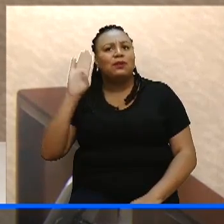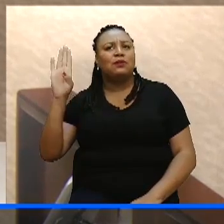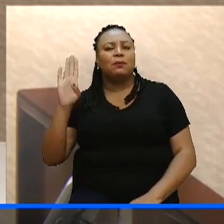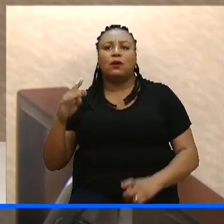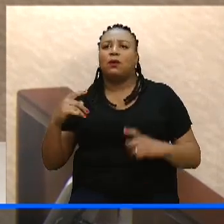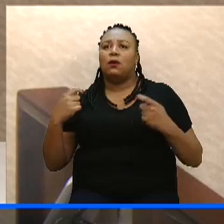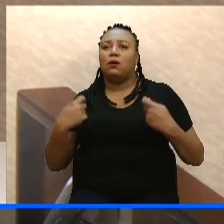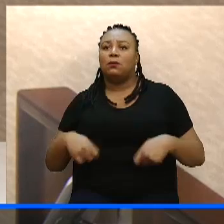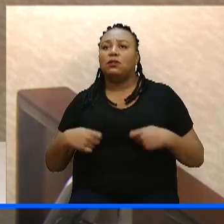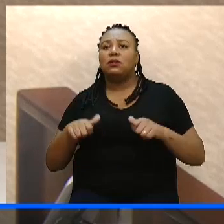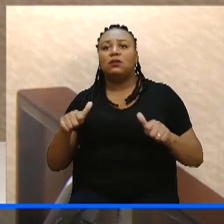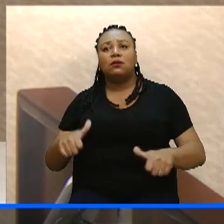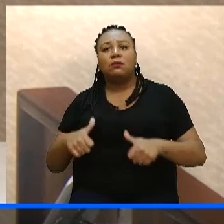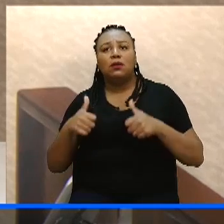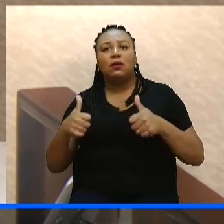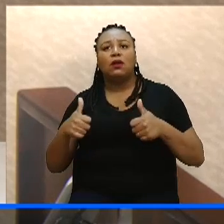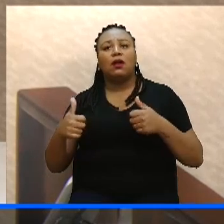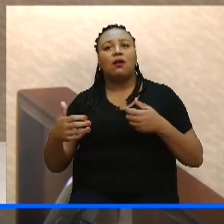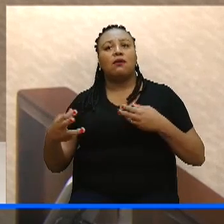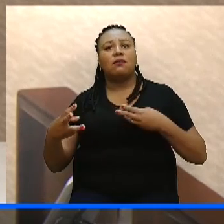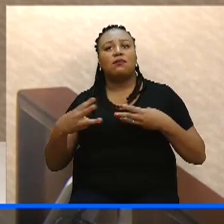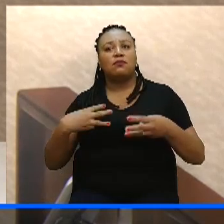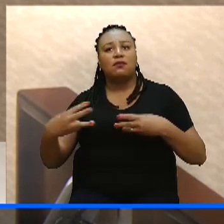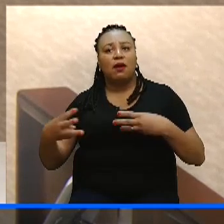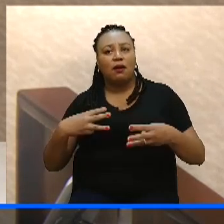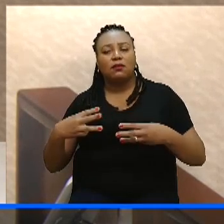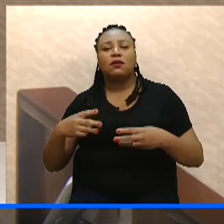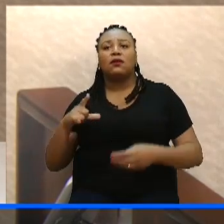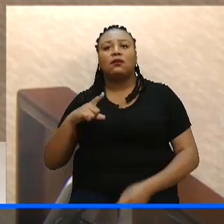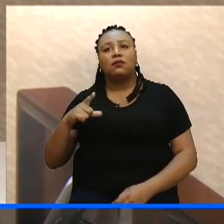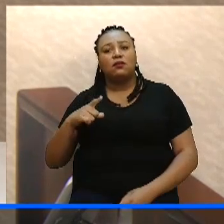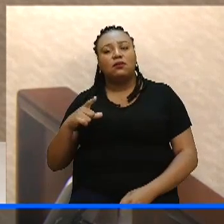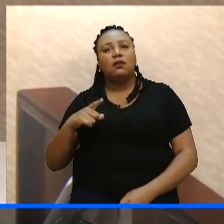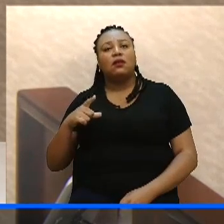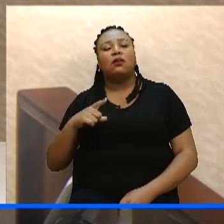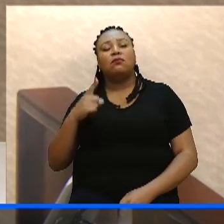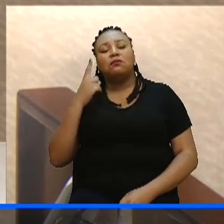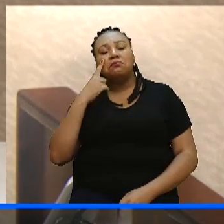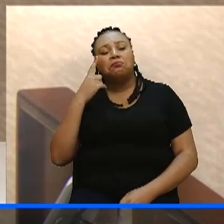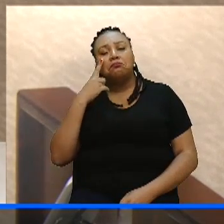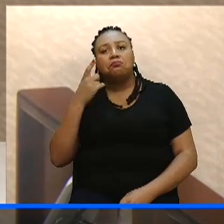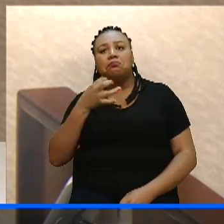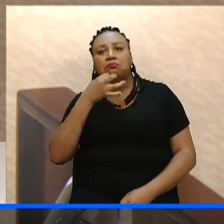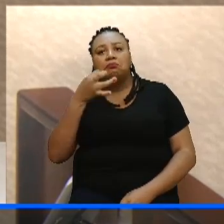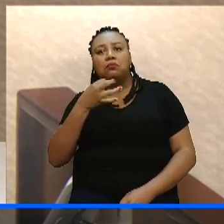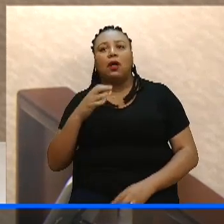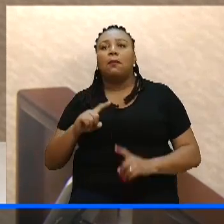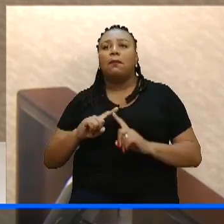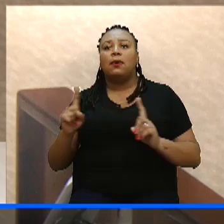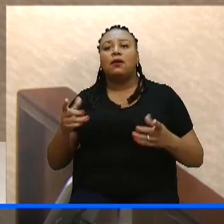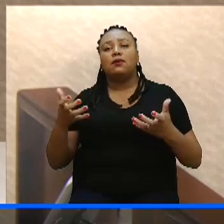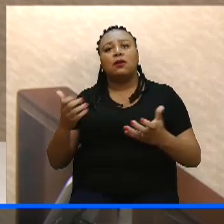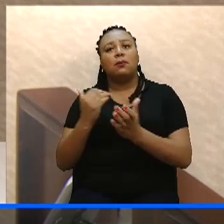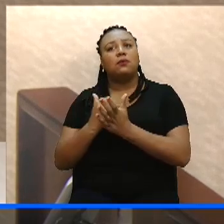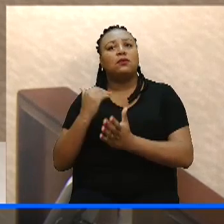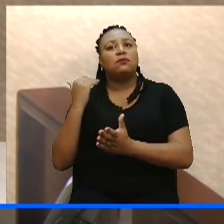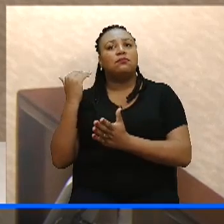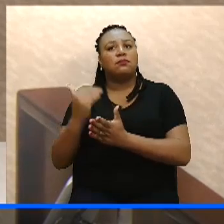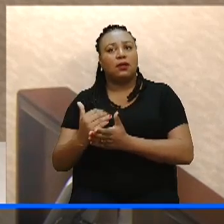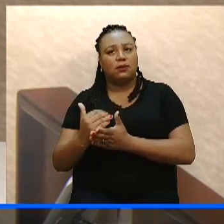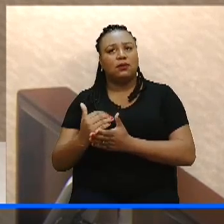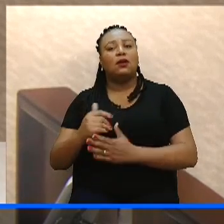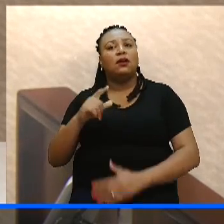precisamos melhorar nossas estradas estamos sendo ouvidos mas queremos mais